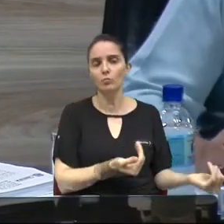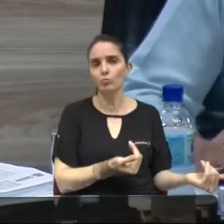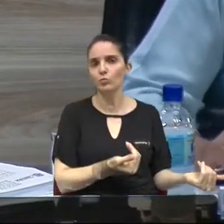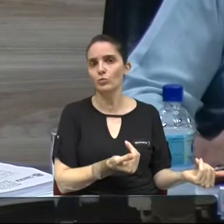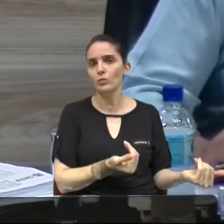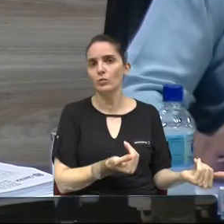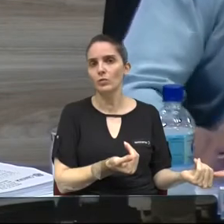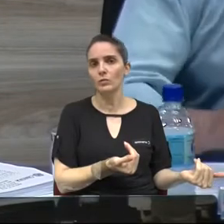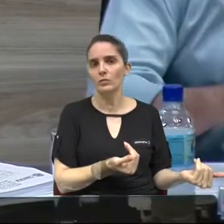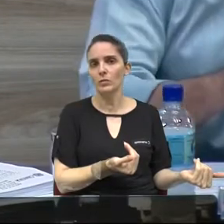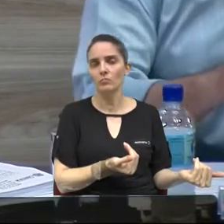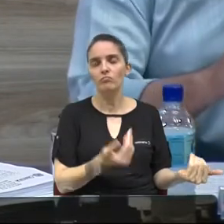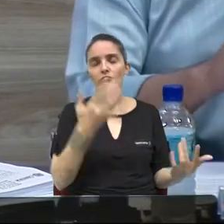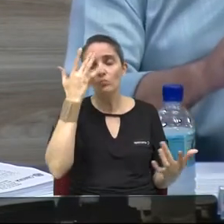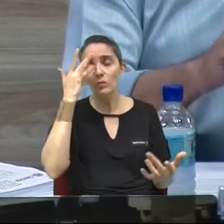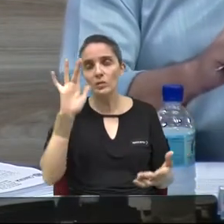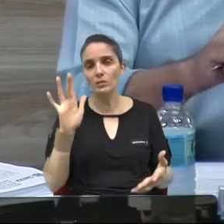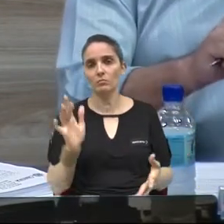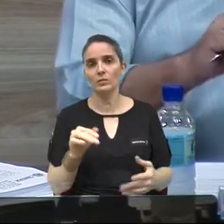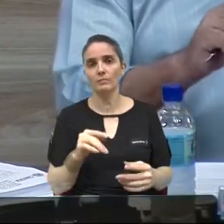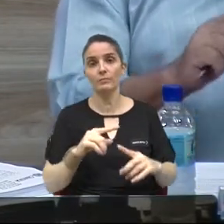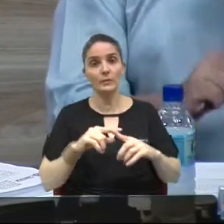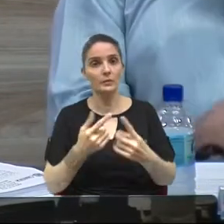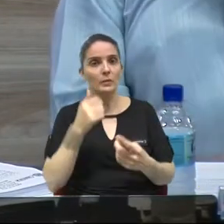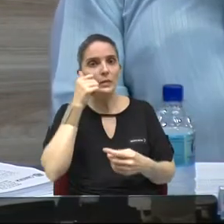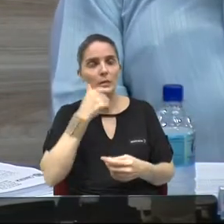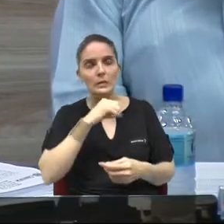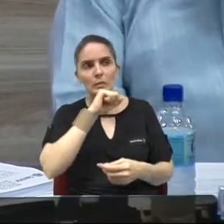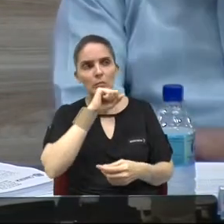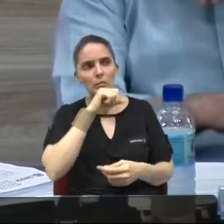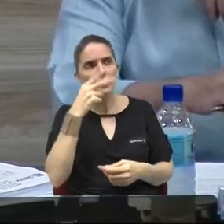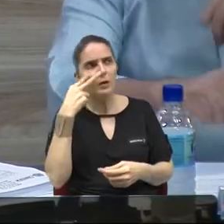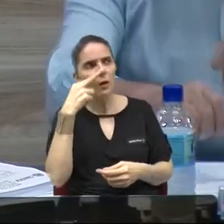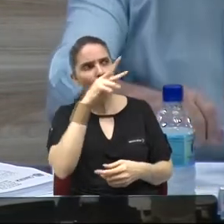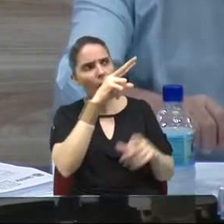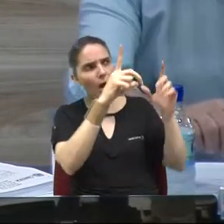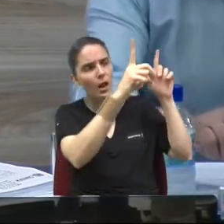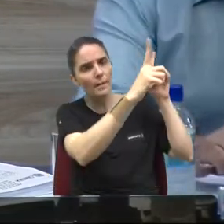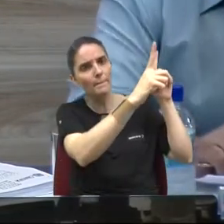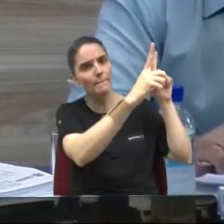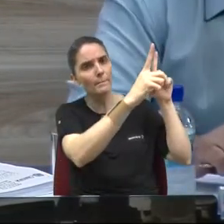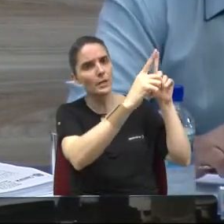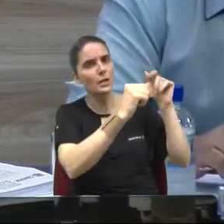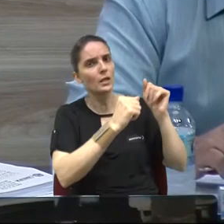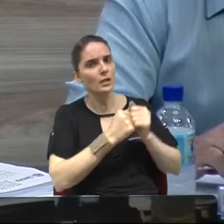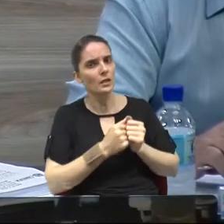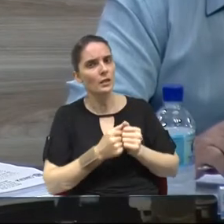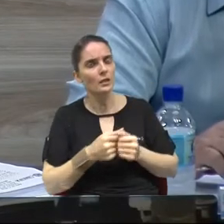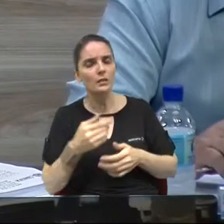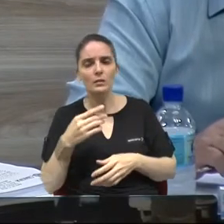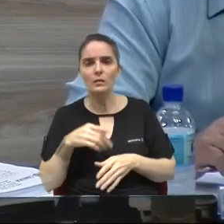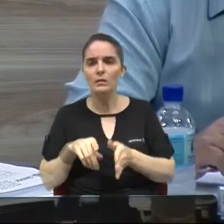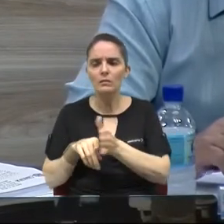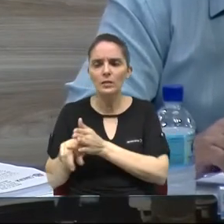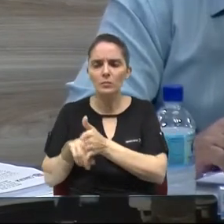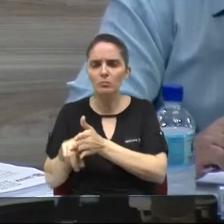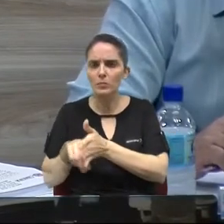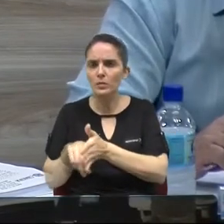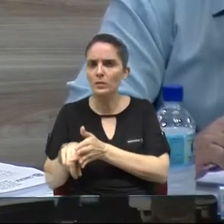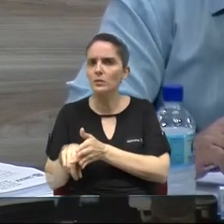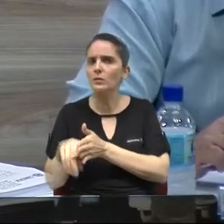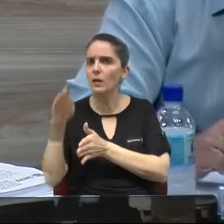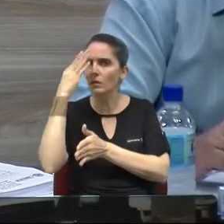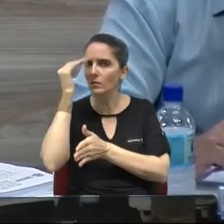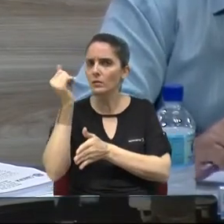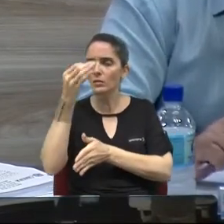ele não vai dar atenção, mas às vezes uma mãe vai ler a placa, ela vai procurar saber, né, ela vai procurar